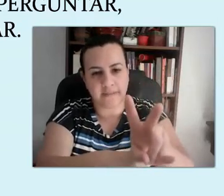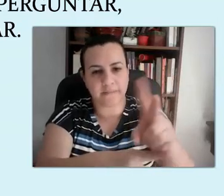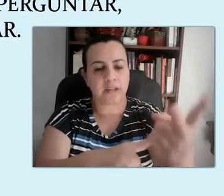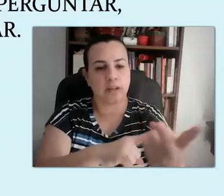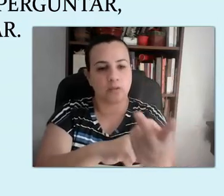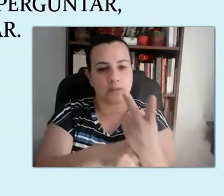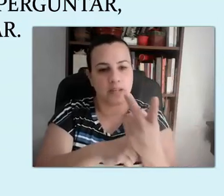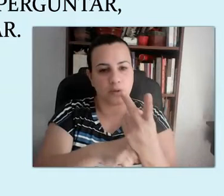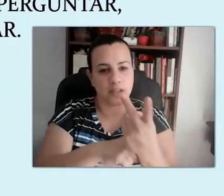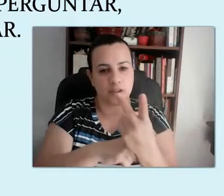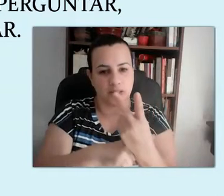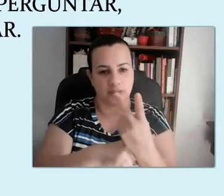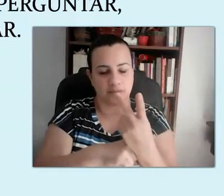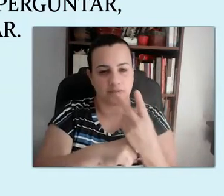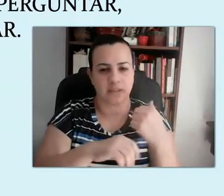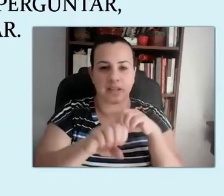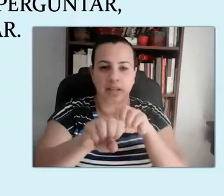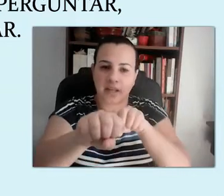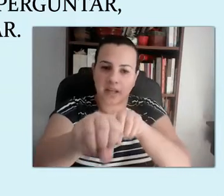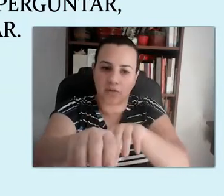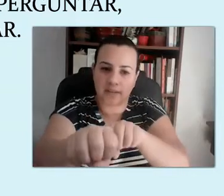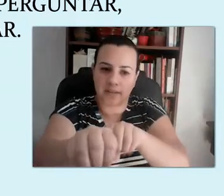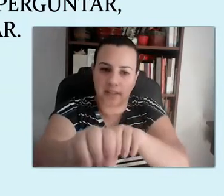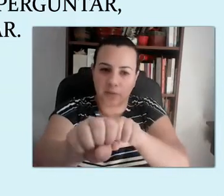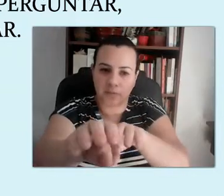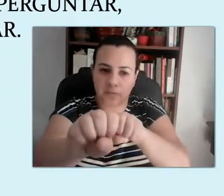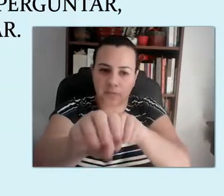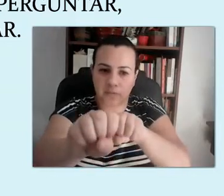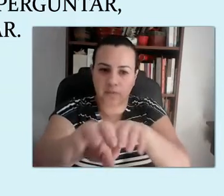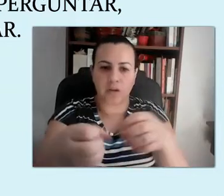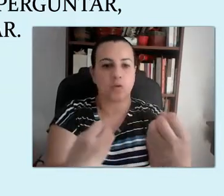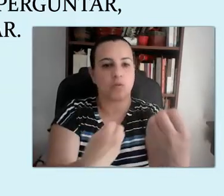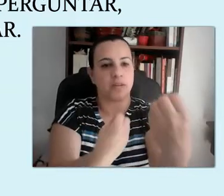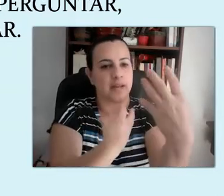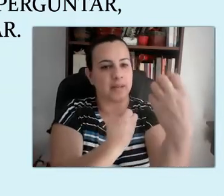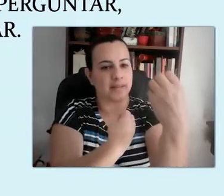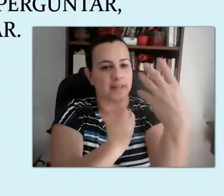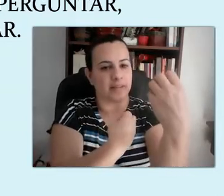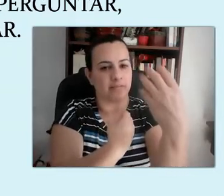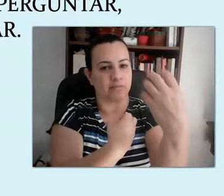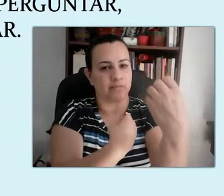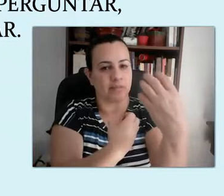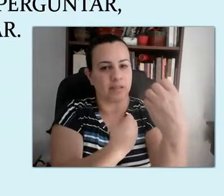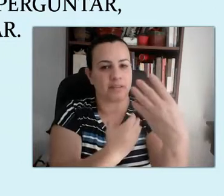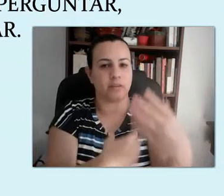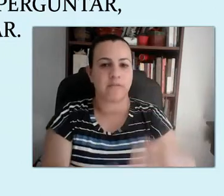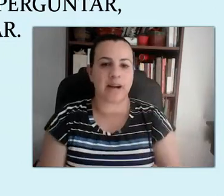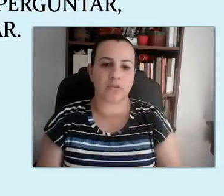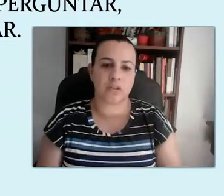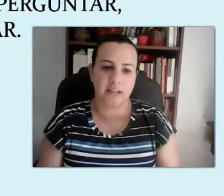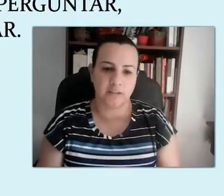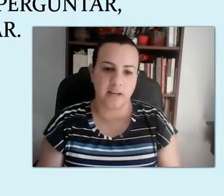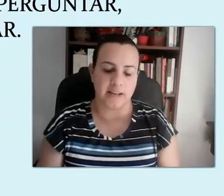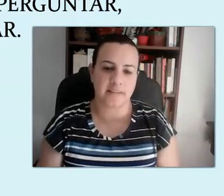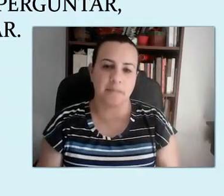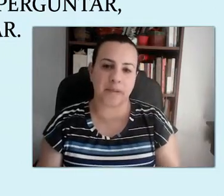de você, você cuida de mim. Eu te ensino, você me ensina. São